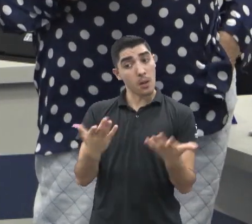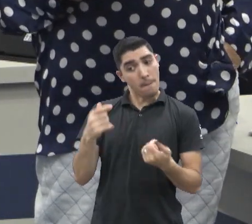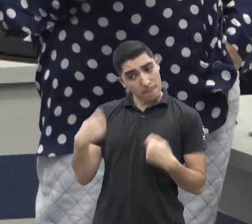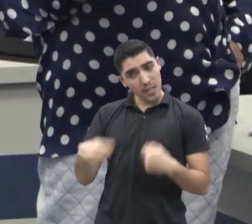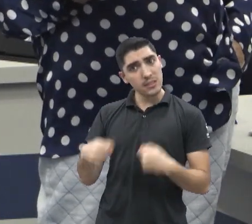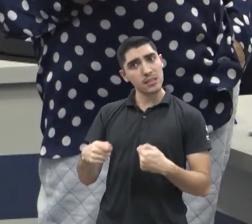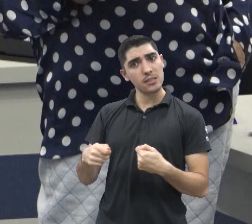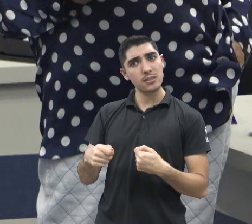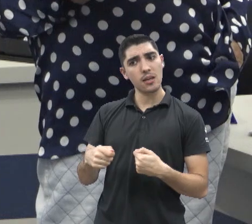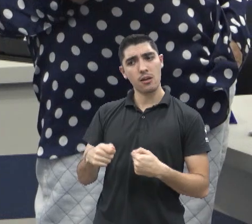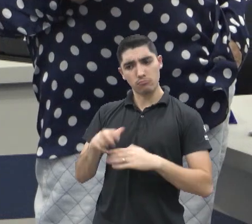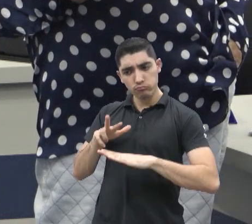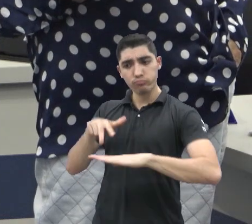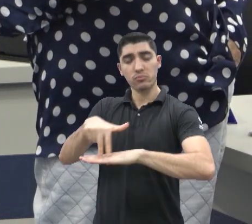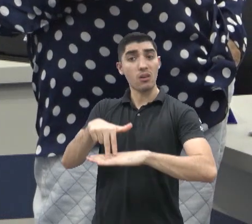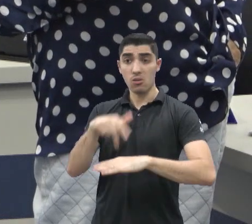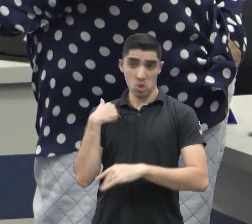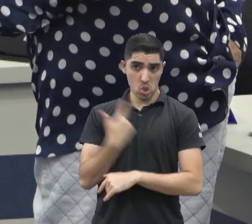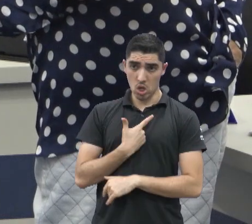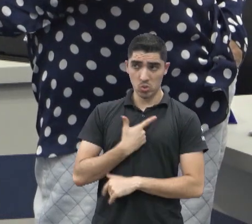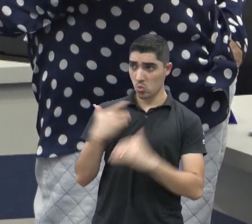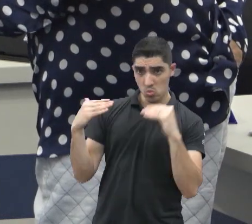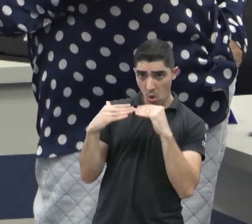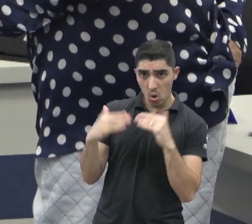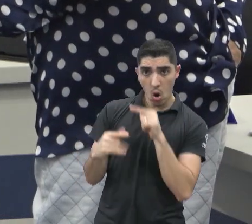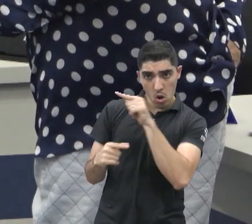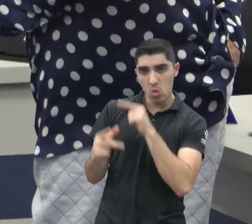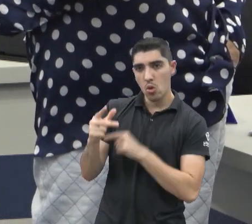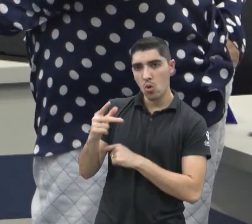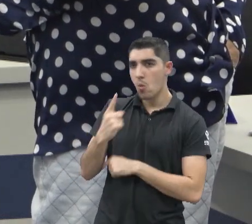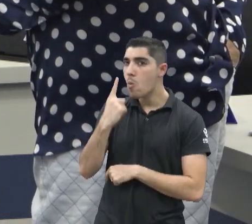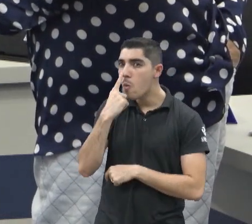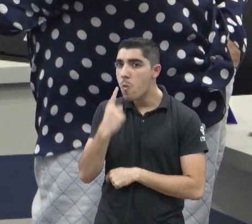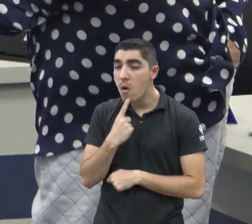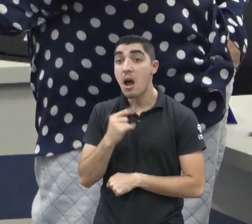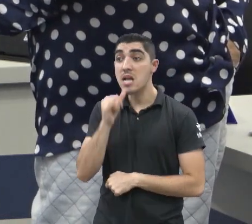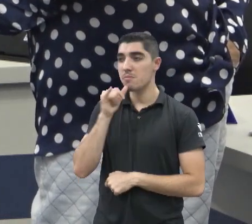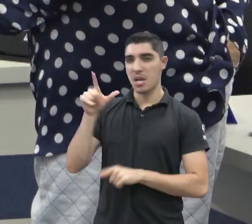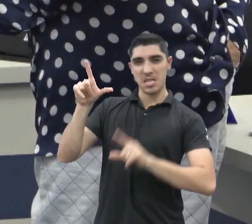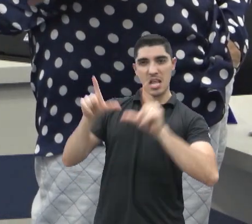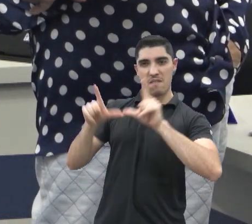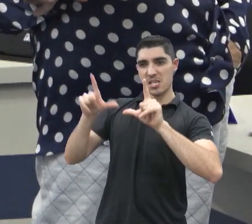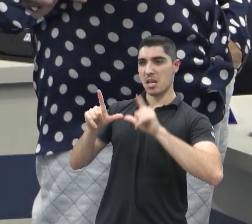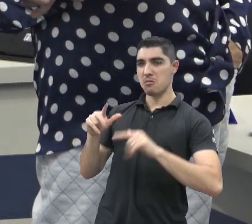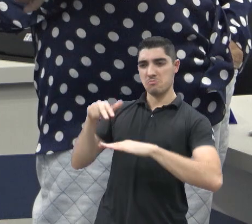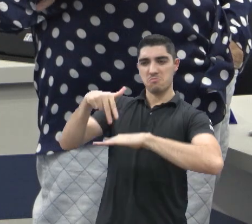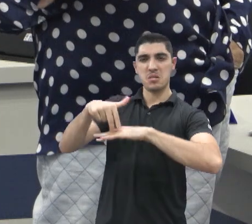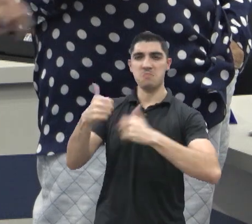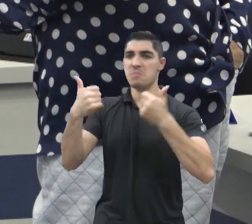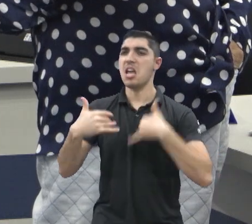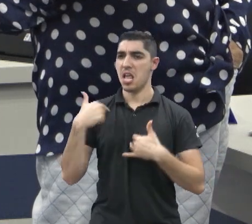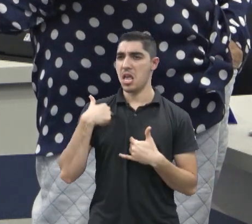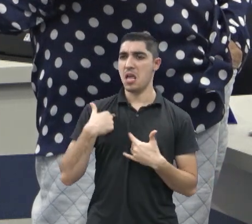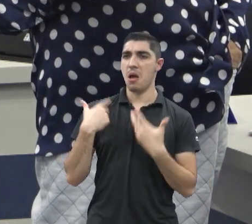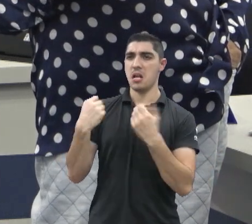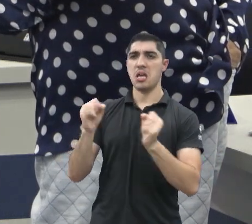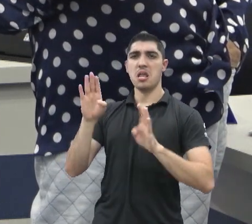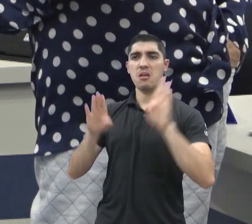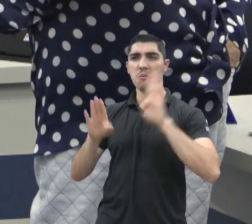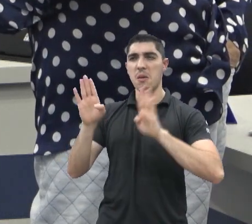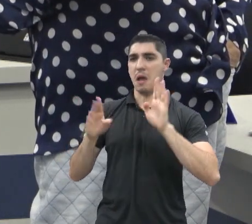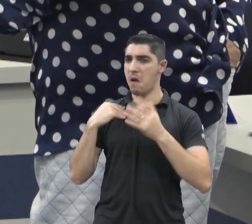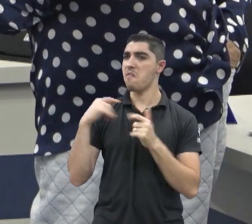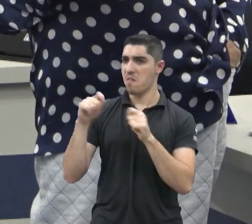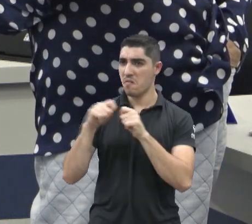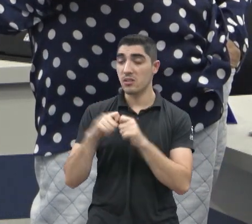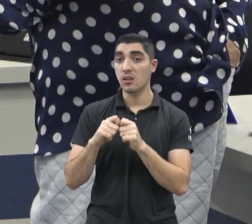gente não concorda com o atual governo, que fala uma coisa na televisão, que vai fazer licitação e assina o transporte no outro dia, não